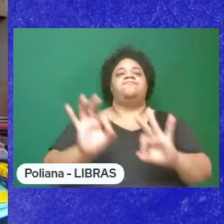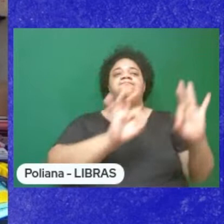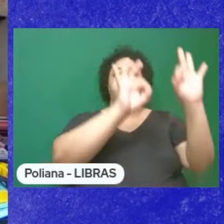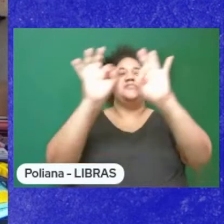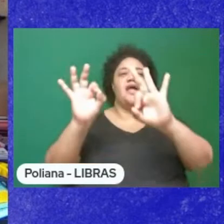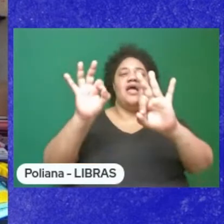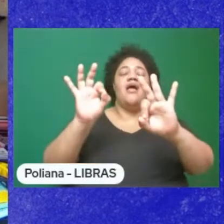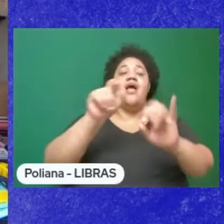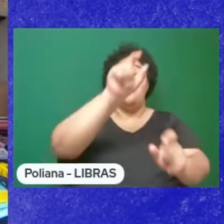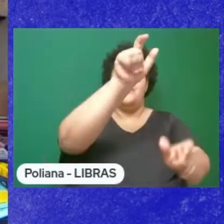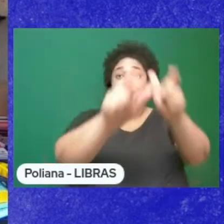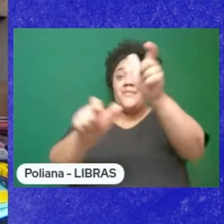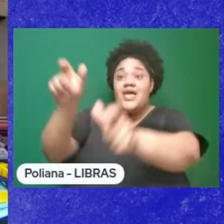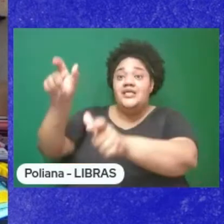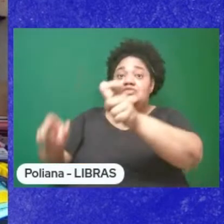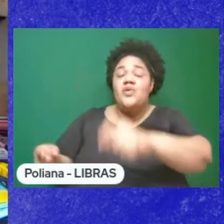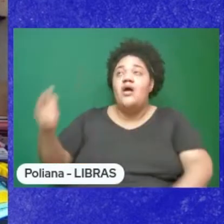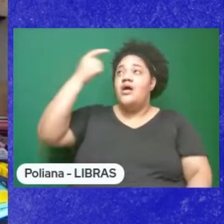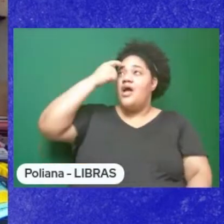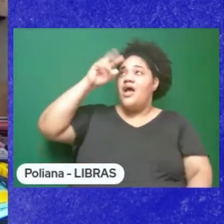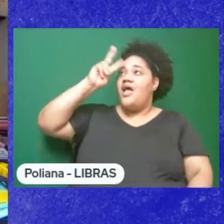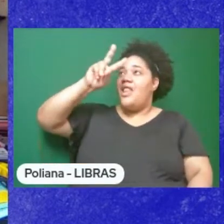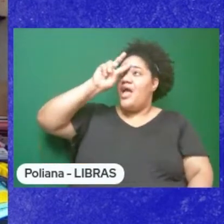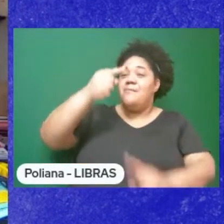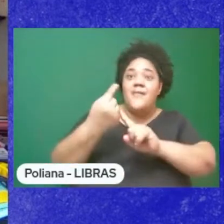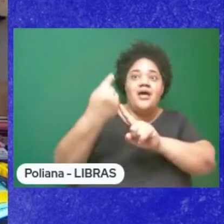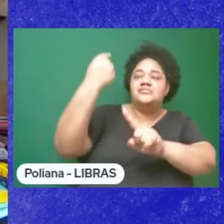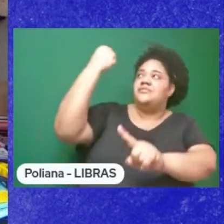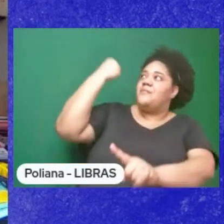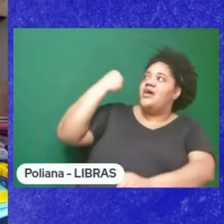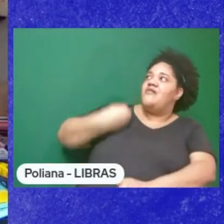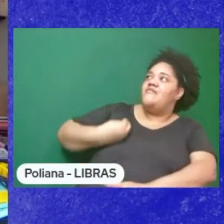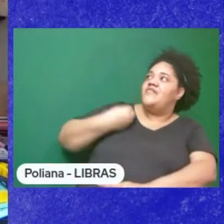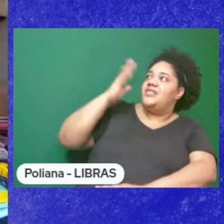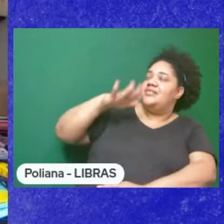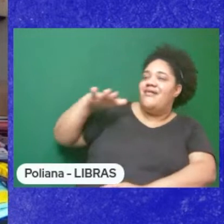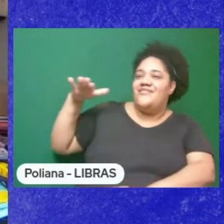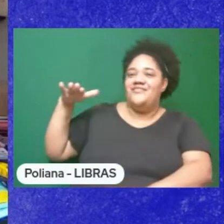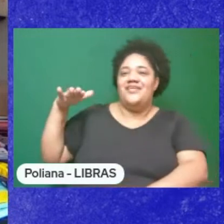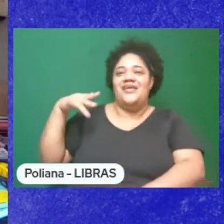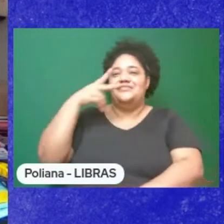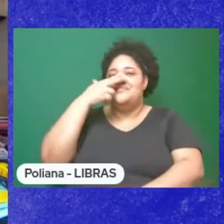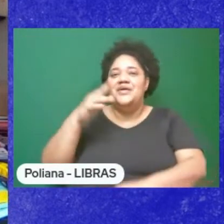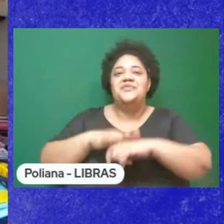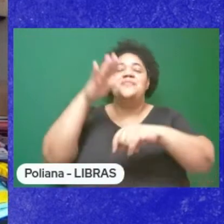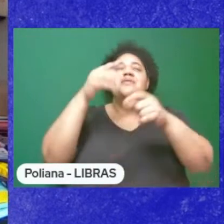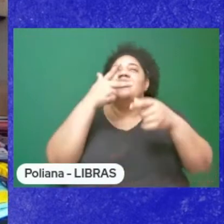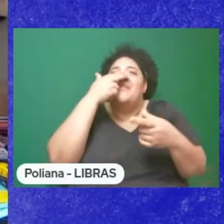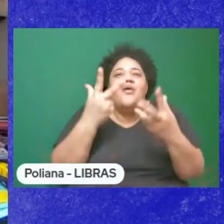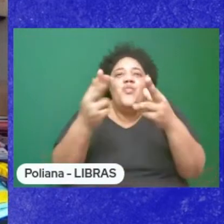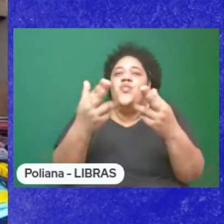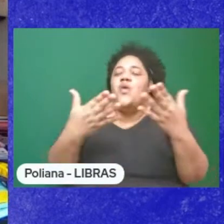das pessoas, acessar a nostalgia das pessoas, pelo lugar mais açucarado possível, por